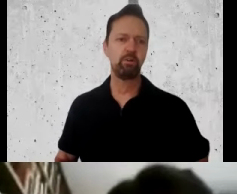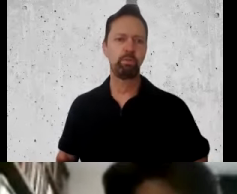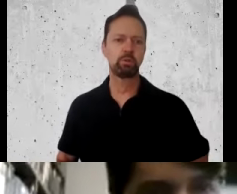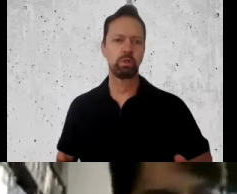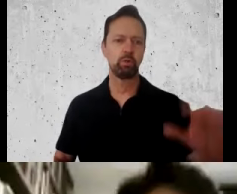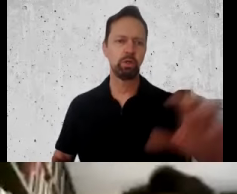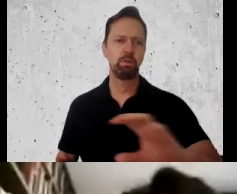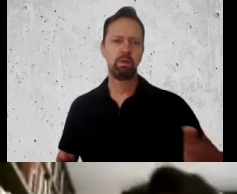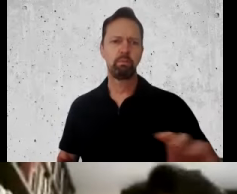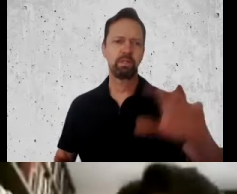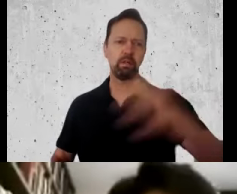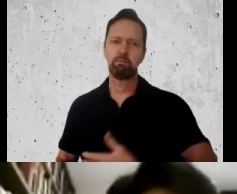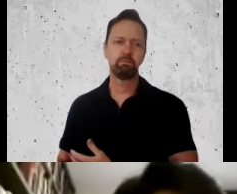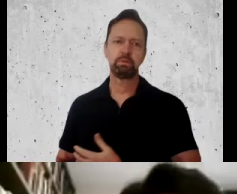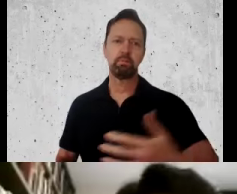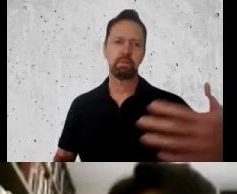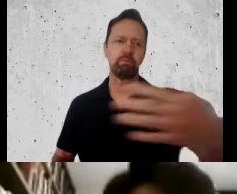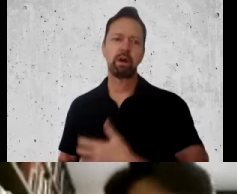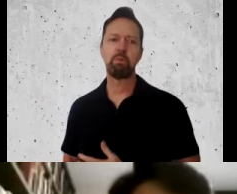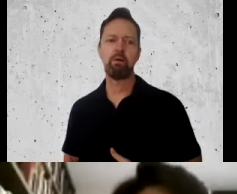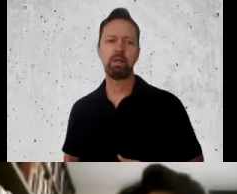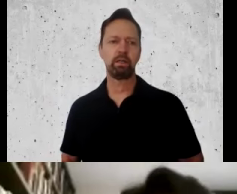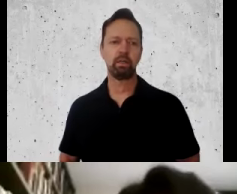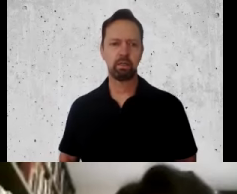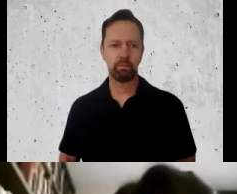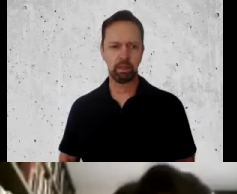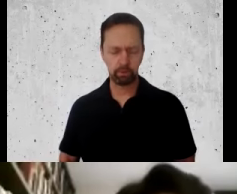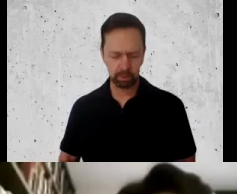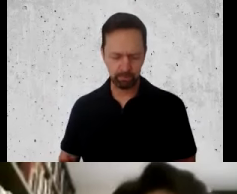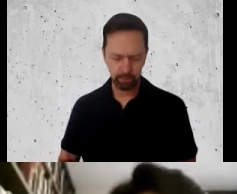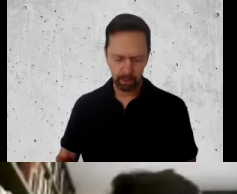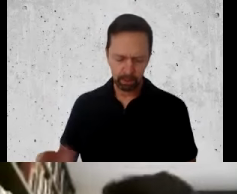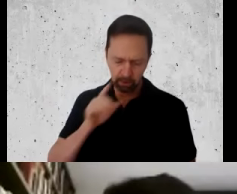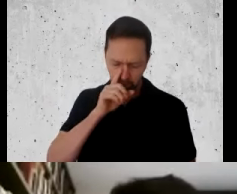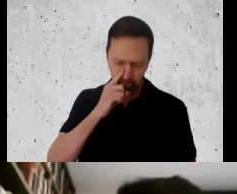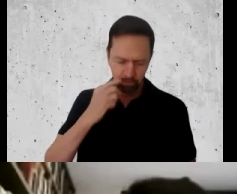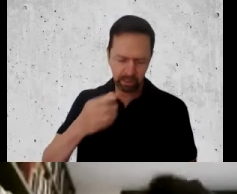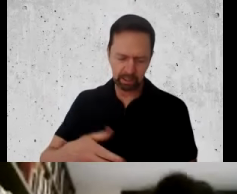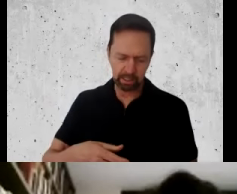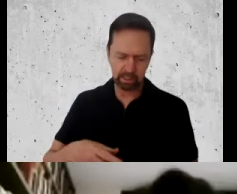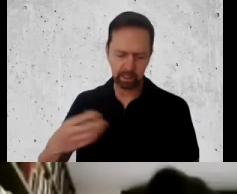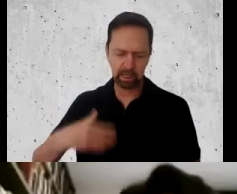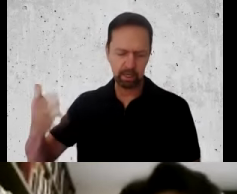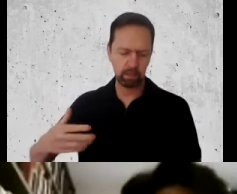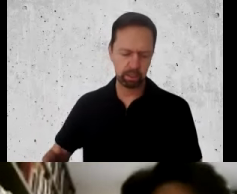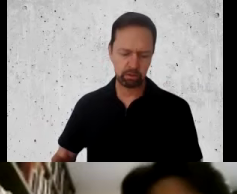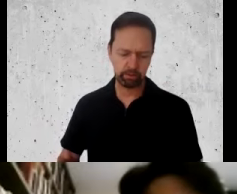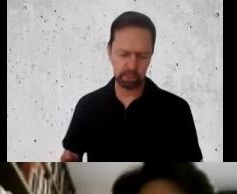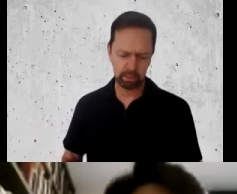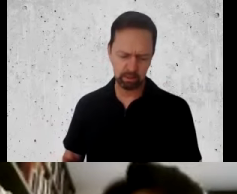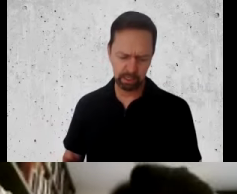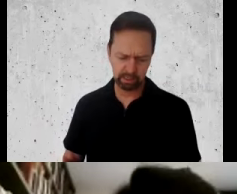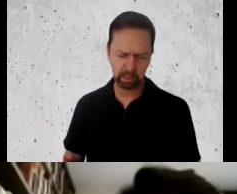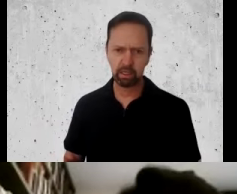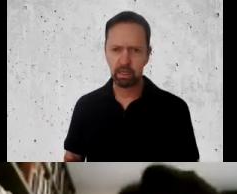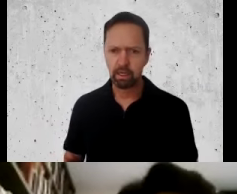a gente faz 5 pessoas hoje. Porque senão, sabe, ficar uma hora aqui também não dá. Então, eu vou pela lista e cada aula a gente